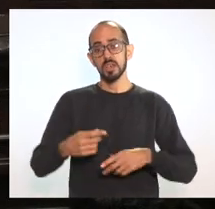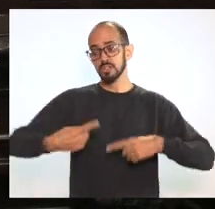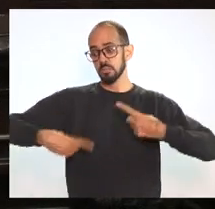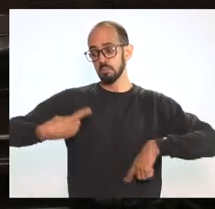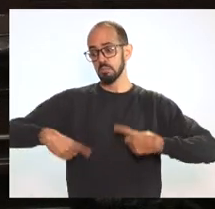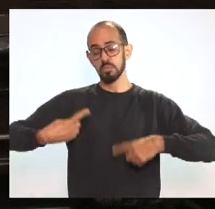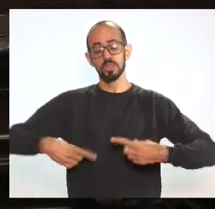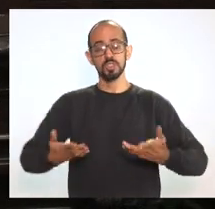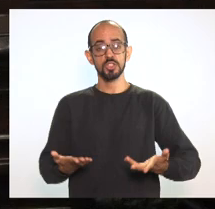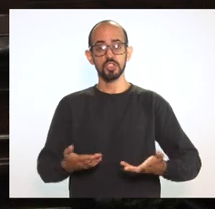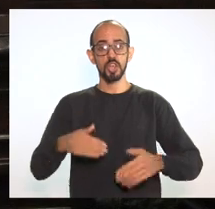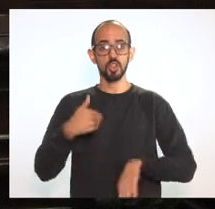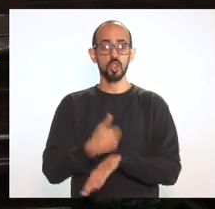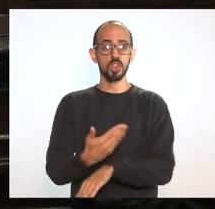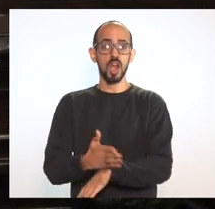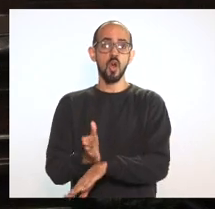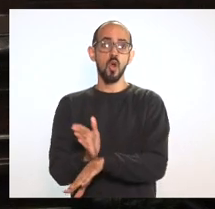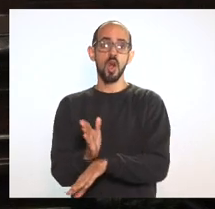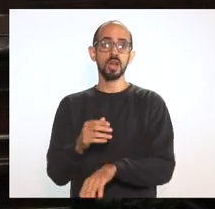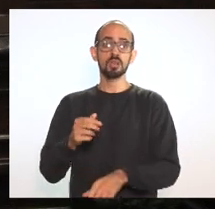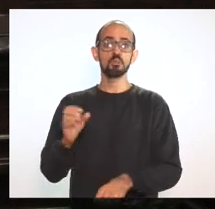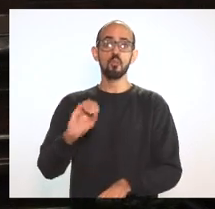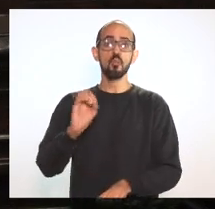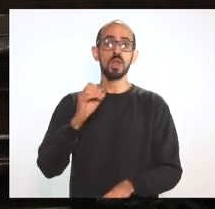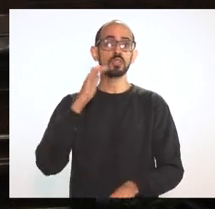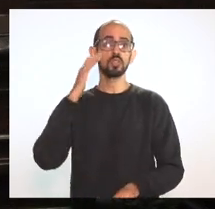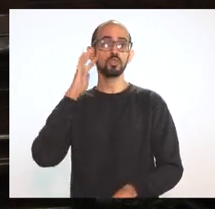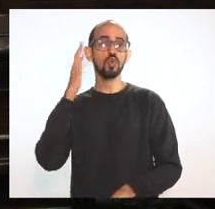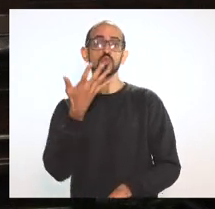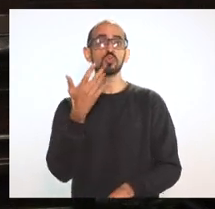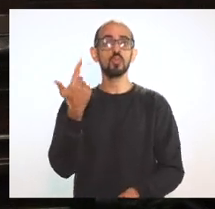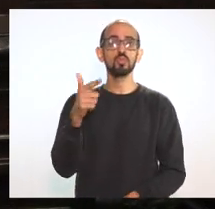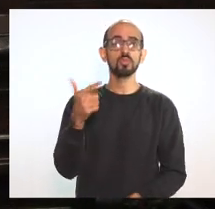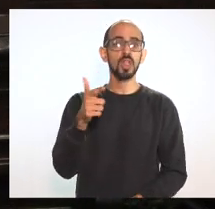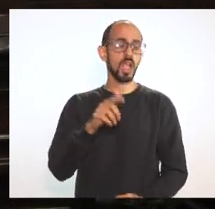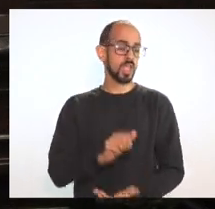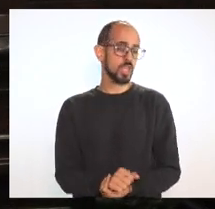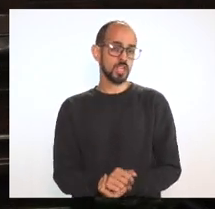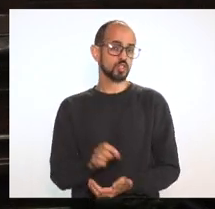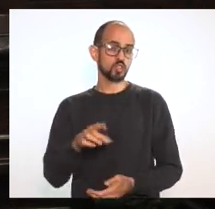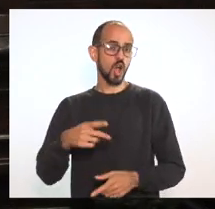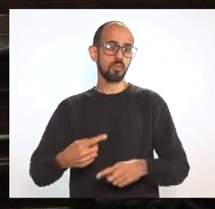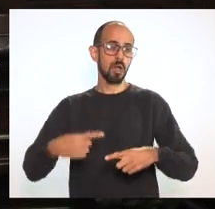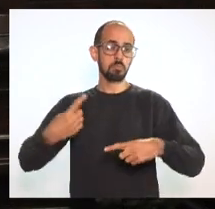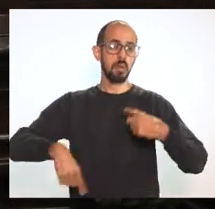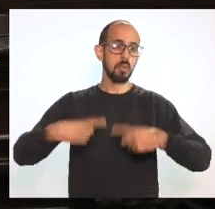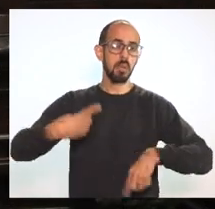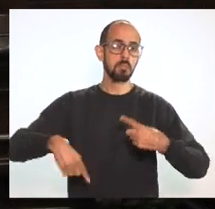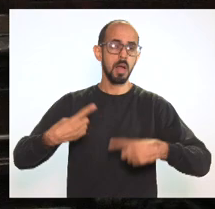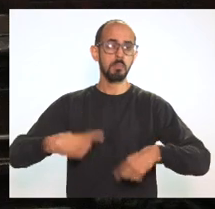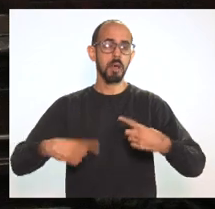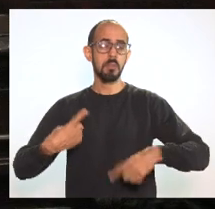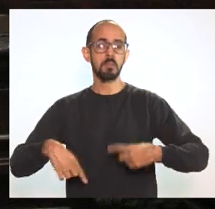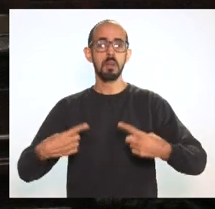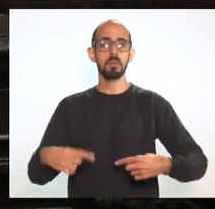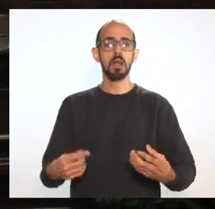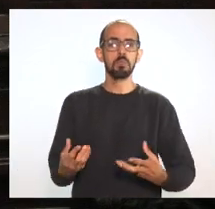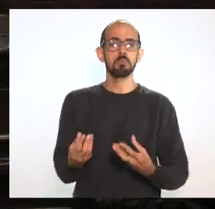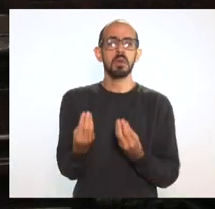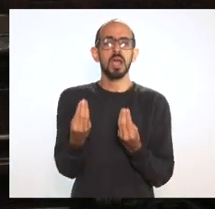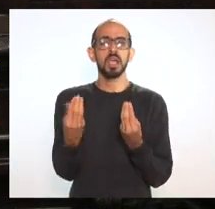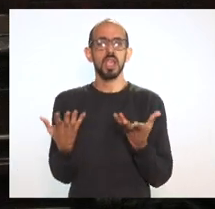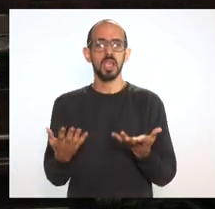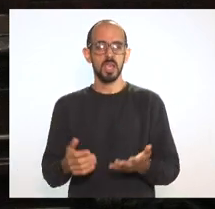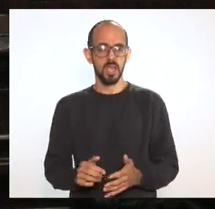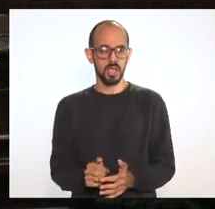todo. Ninguém traz uma solução. Só politizar, politizar, politizar a pandemia. Pelo amor de Deus.